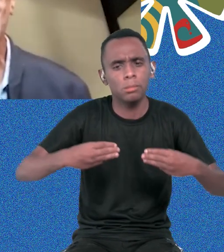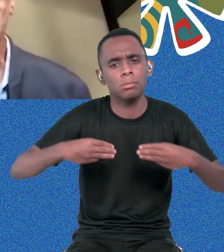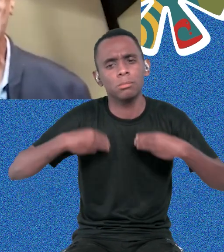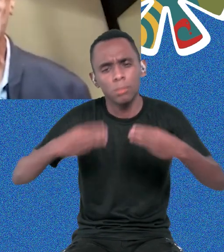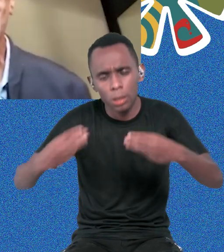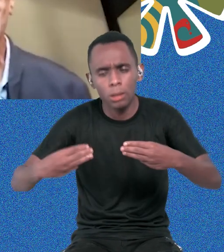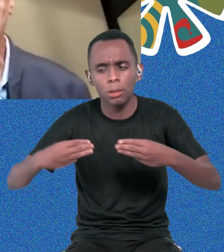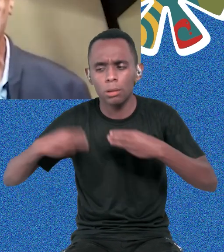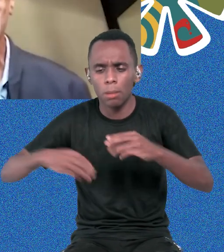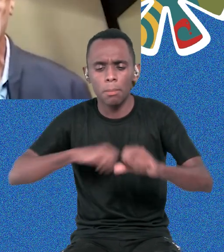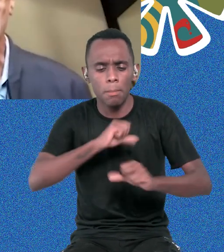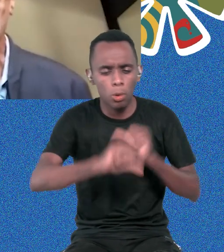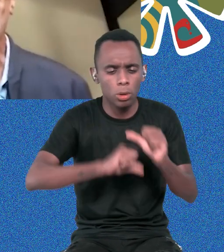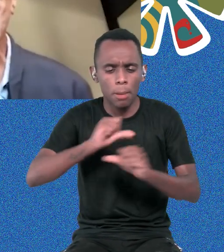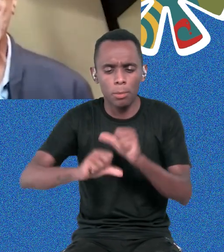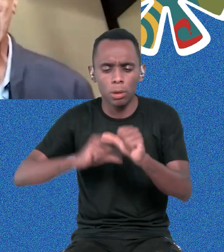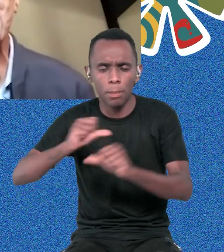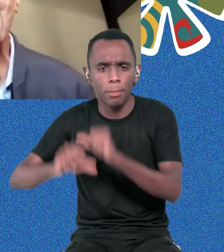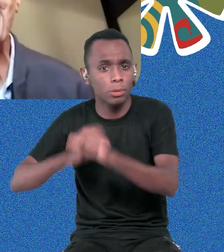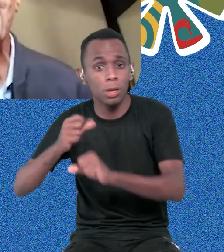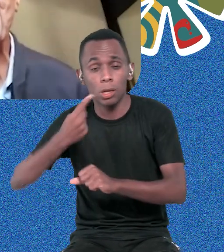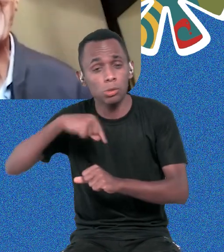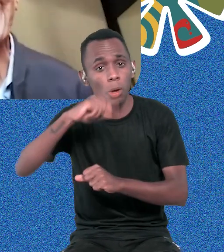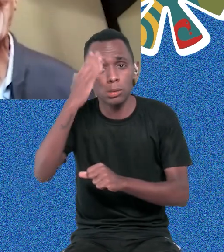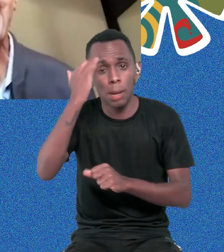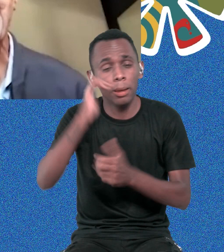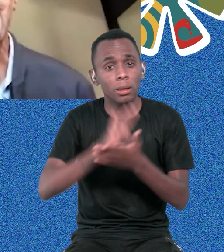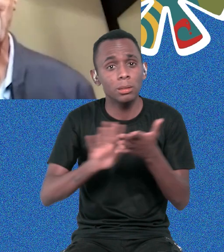ministros e não ficamos